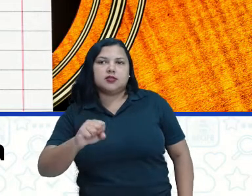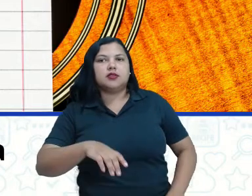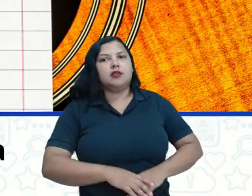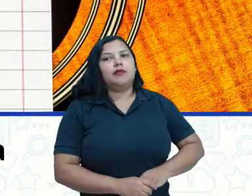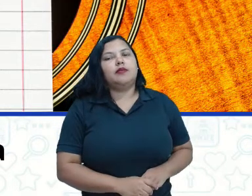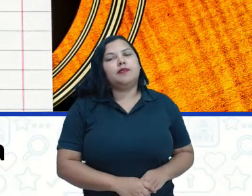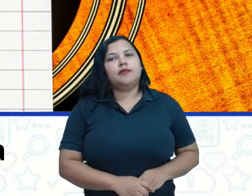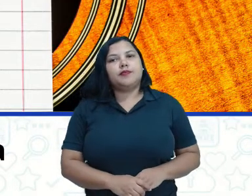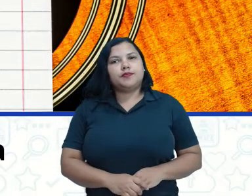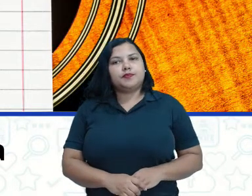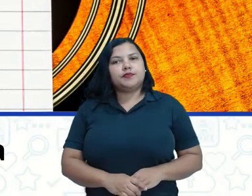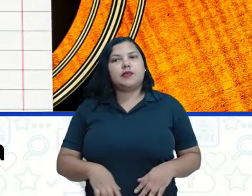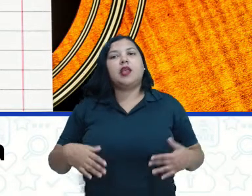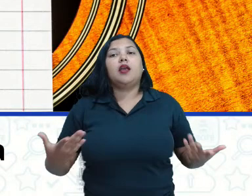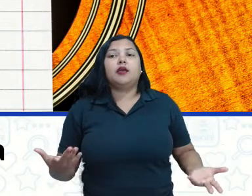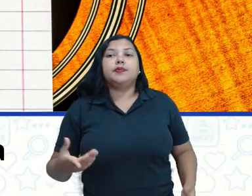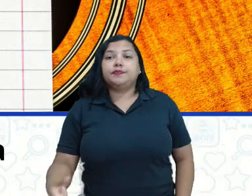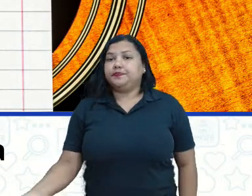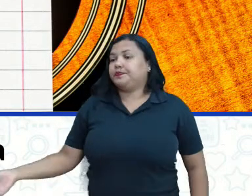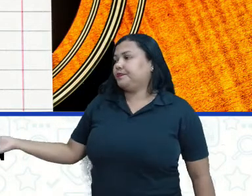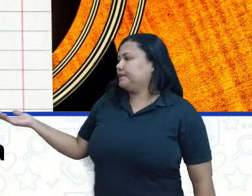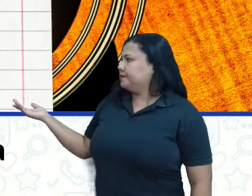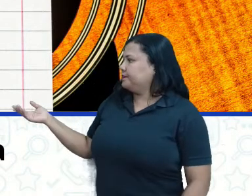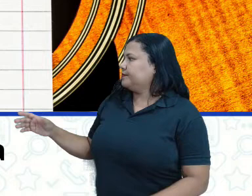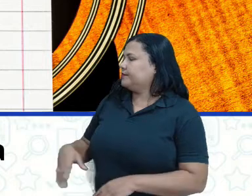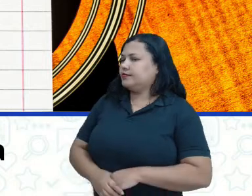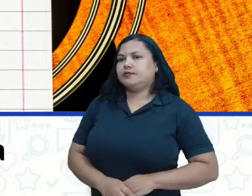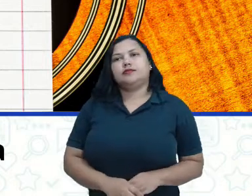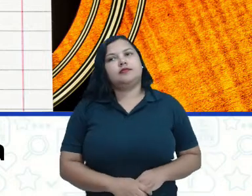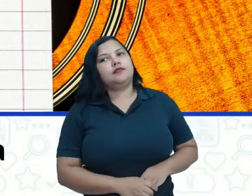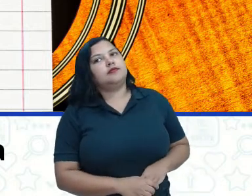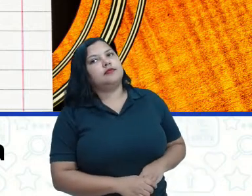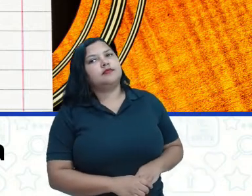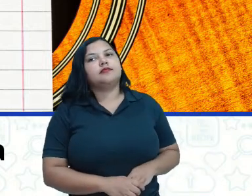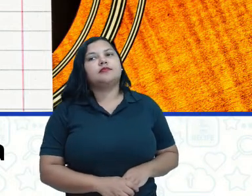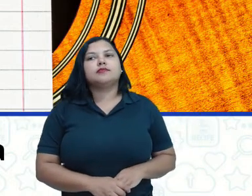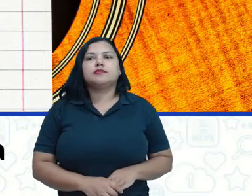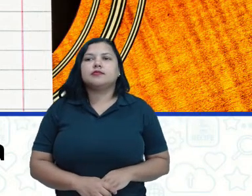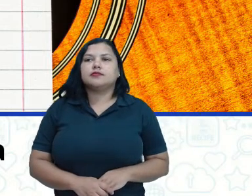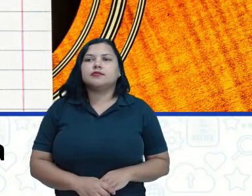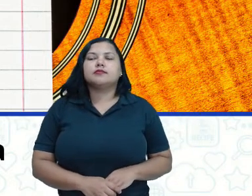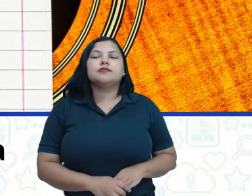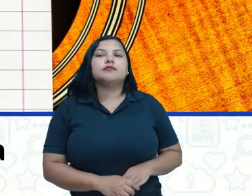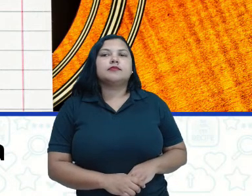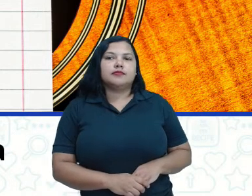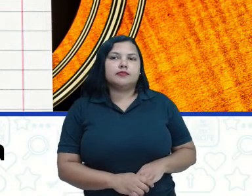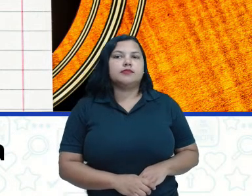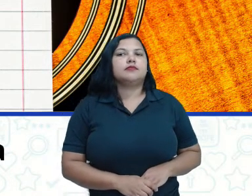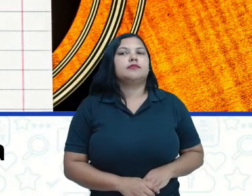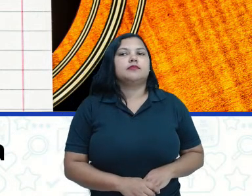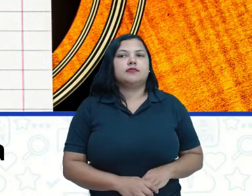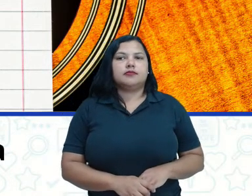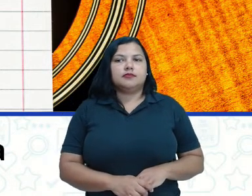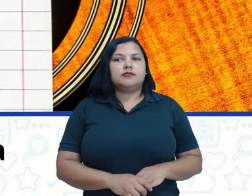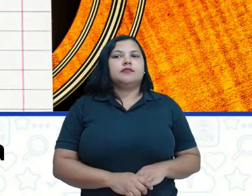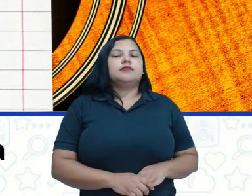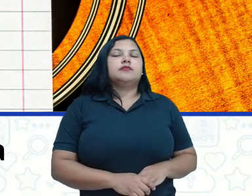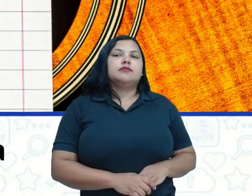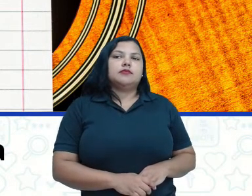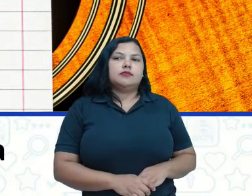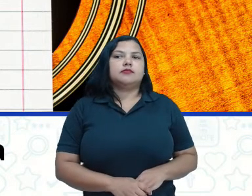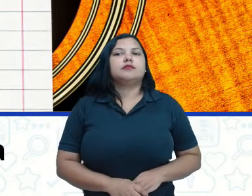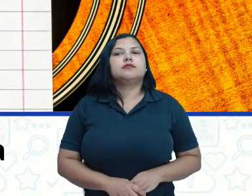música. Então, vamos lá. Lyrics are words that make a song, usually consisting of verse